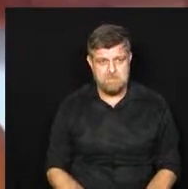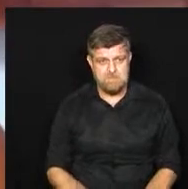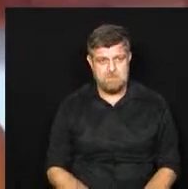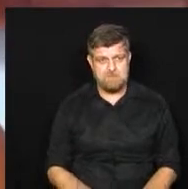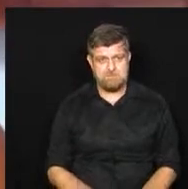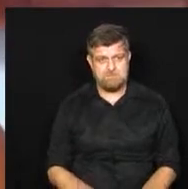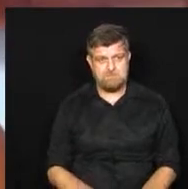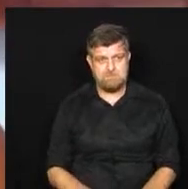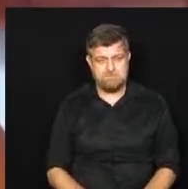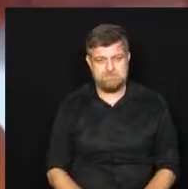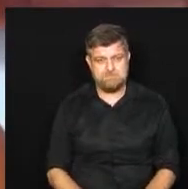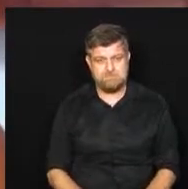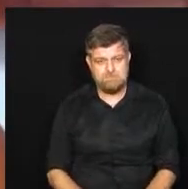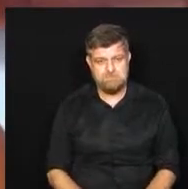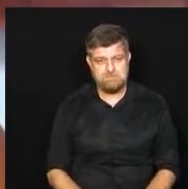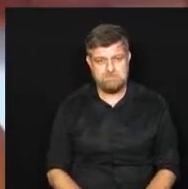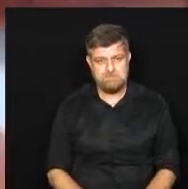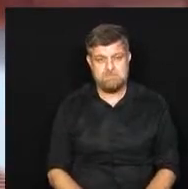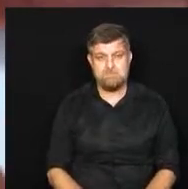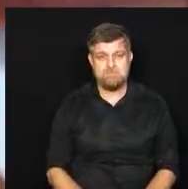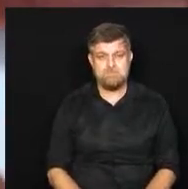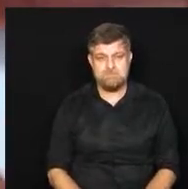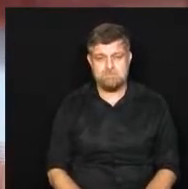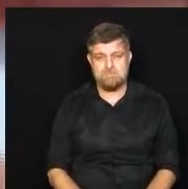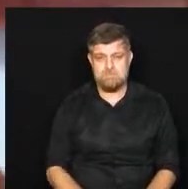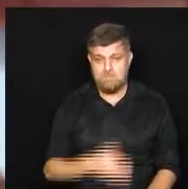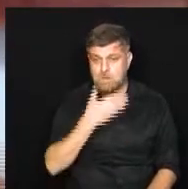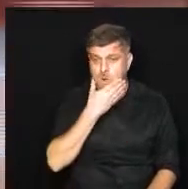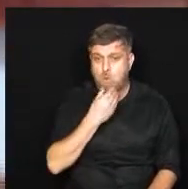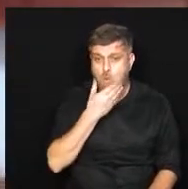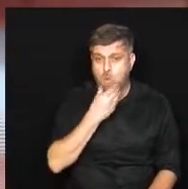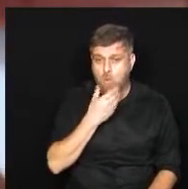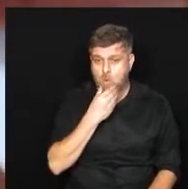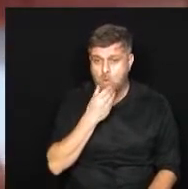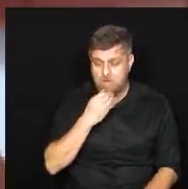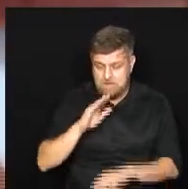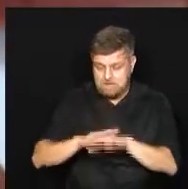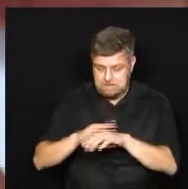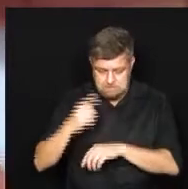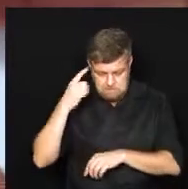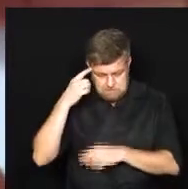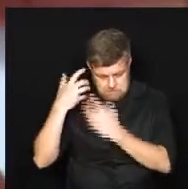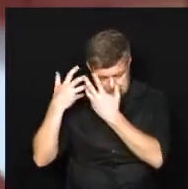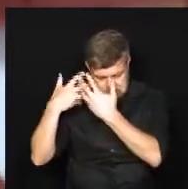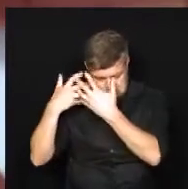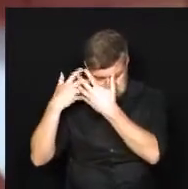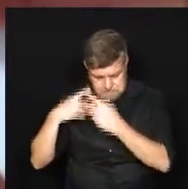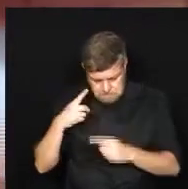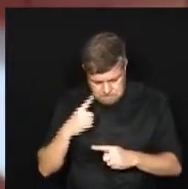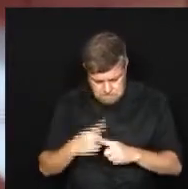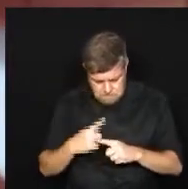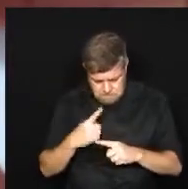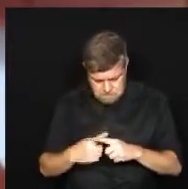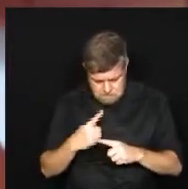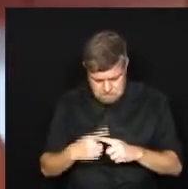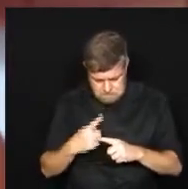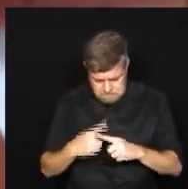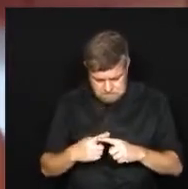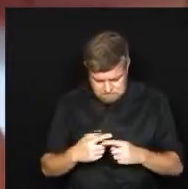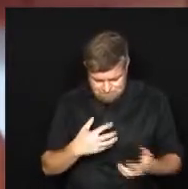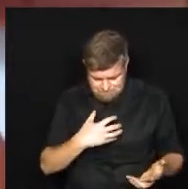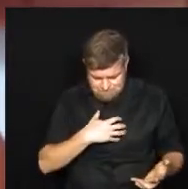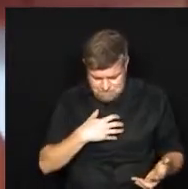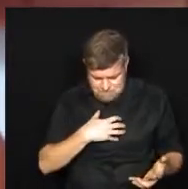esse homem está refletindo sobre por que qual é a razão, enfim,